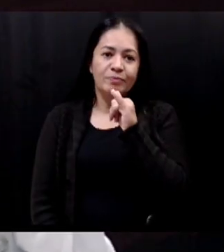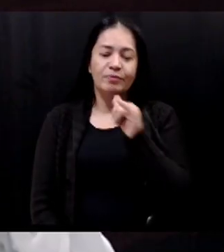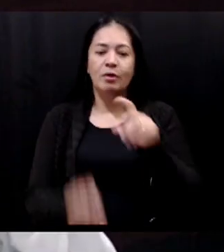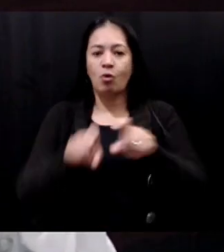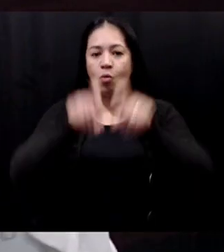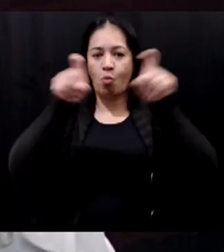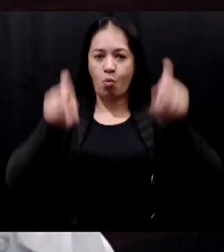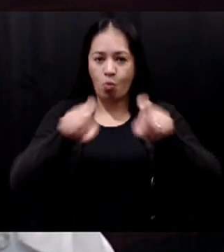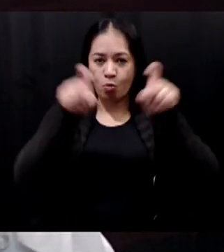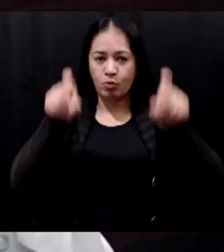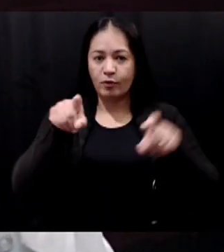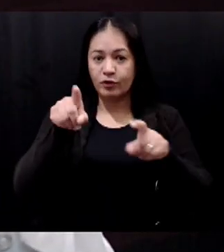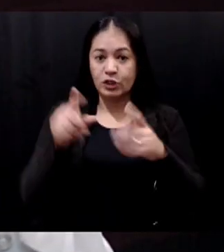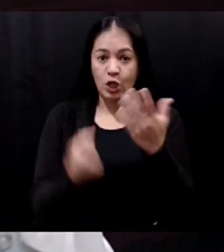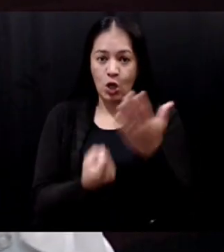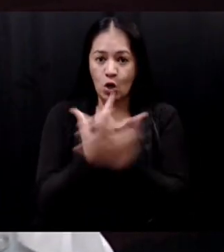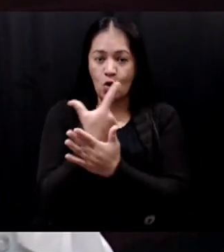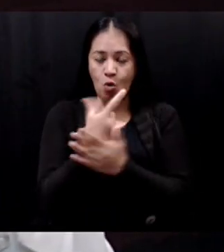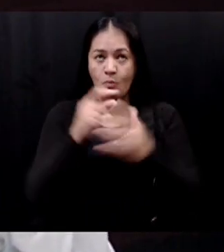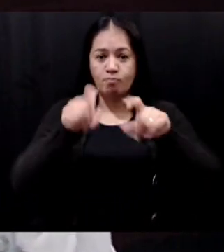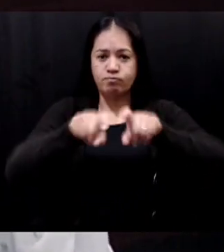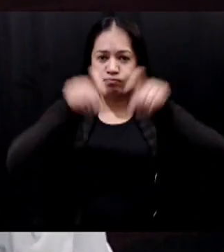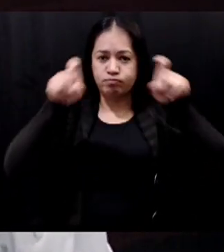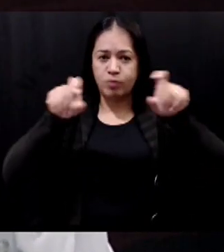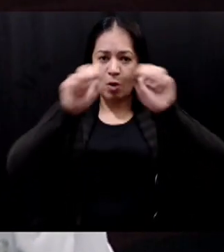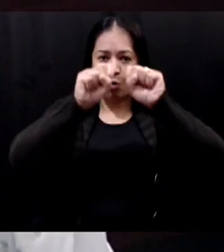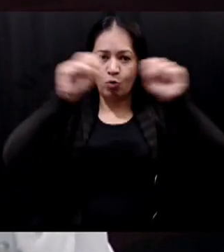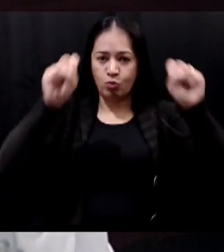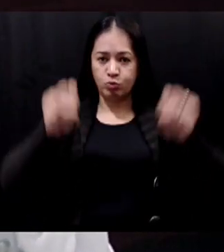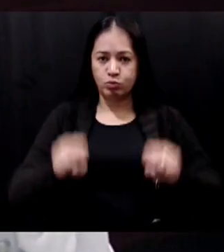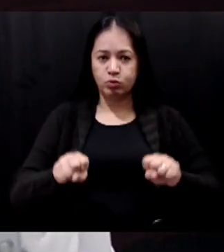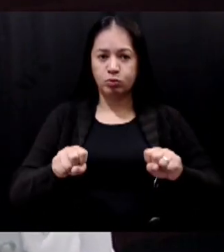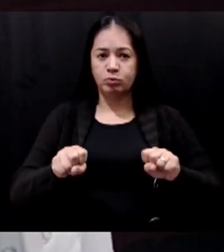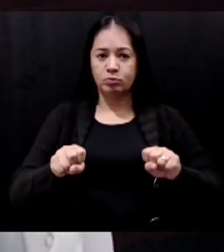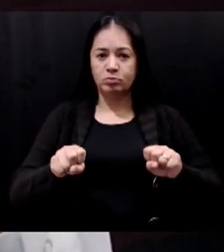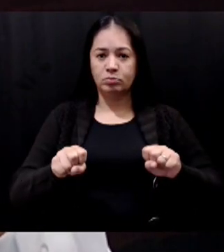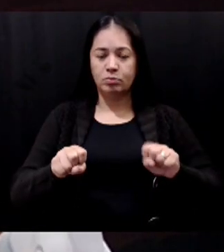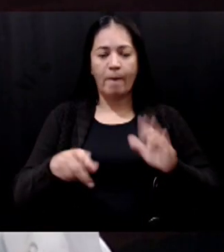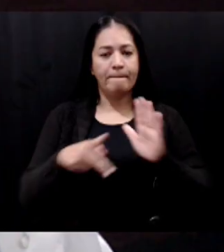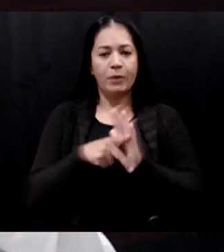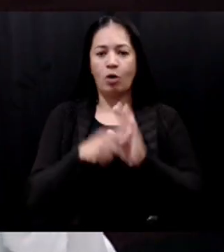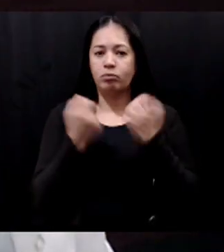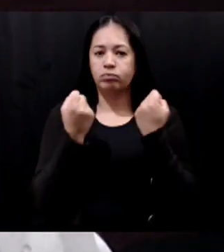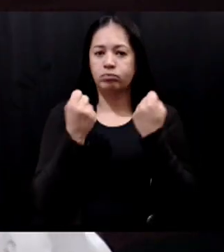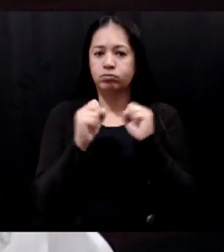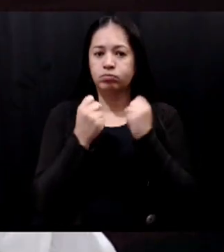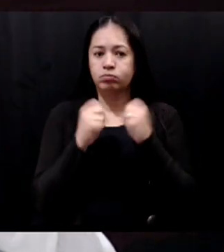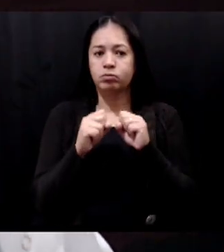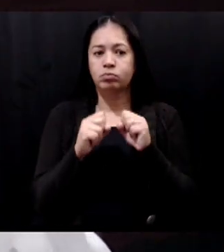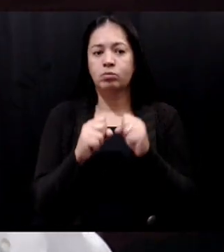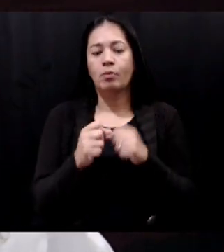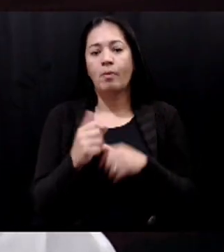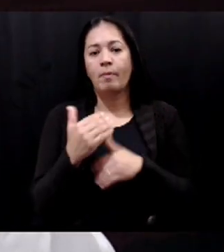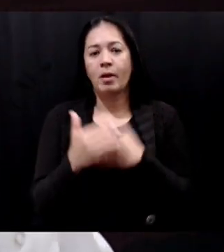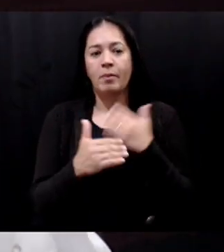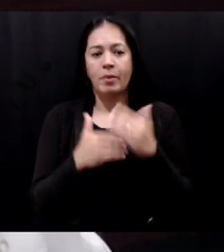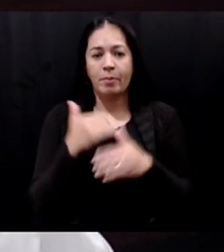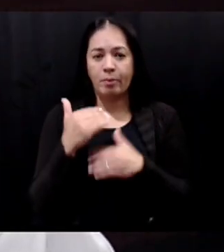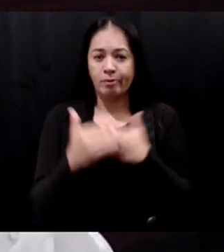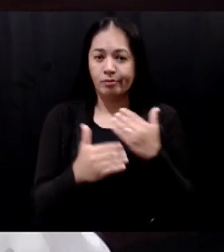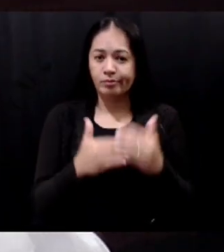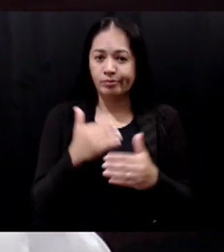um computador com um sistema operacional de fábrica, né? E com o passar dos anos, você